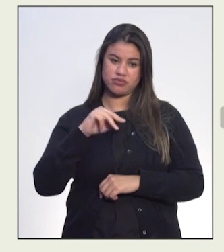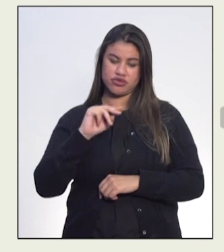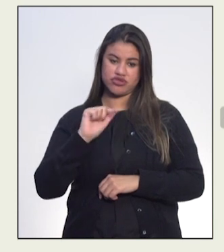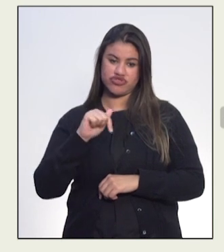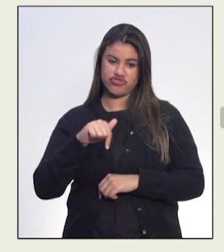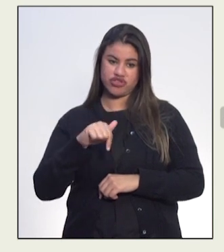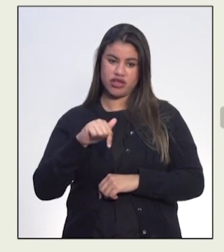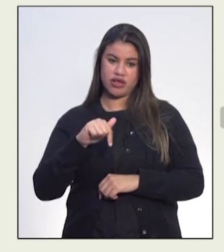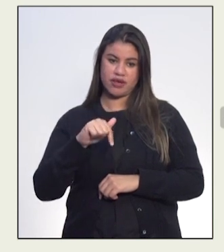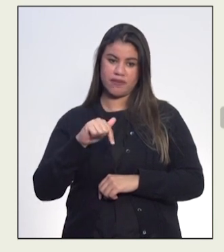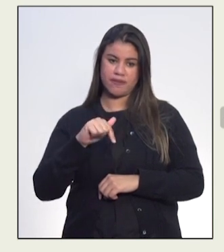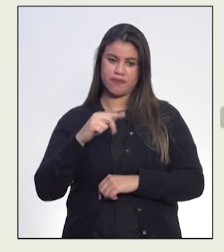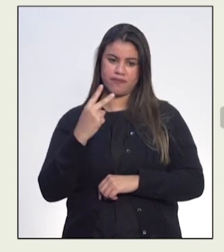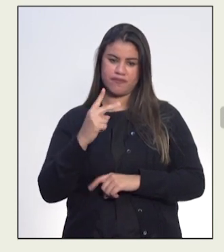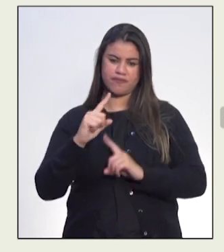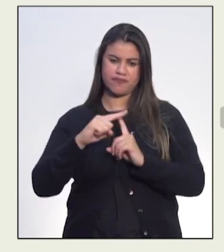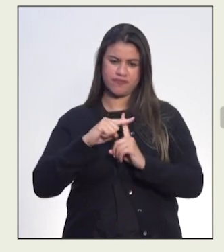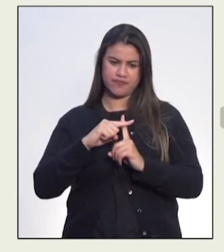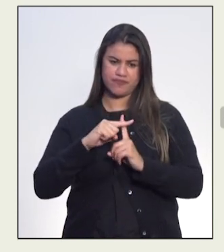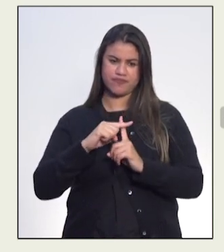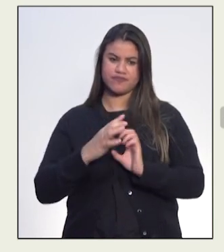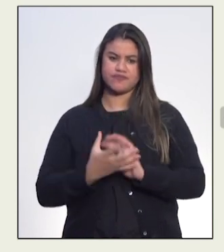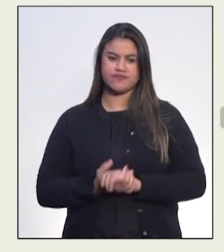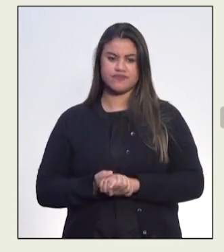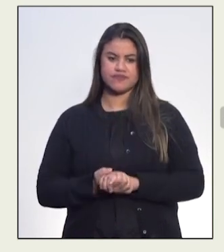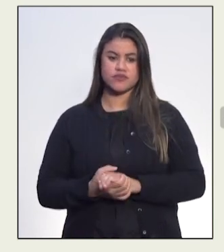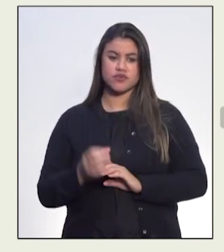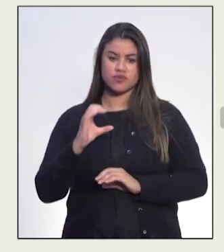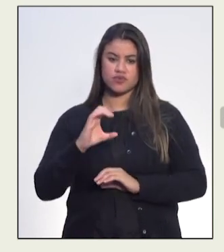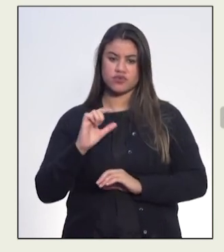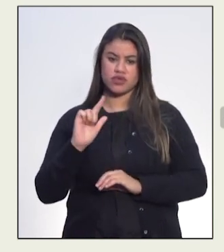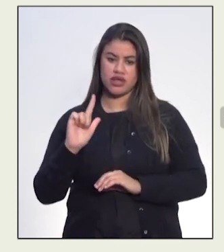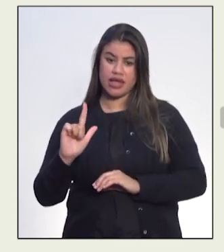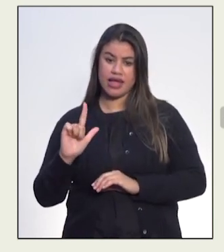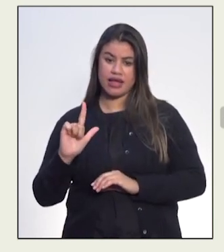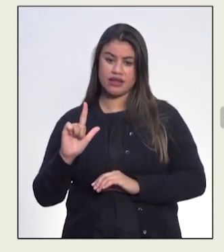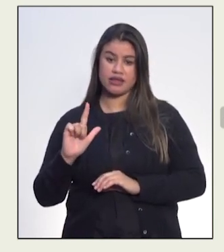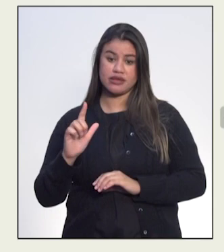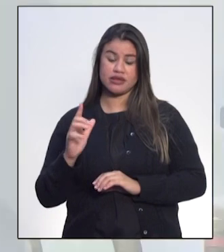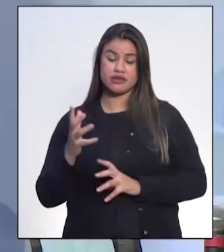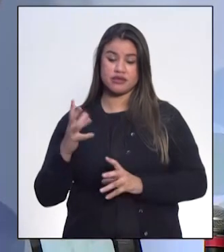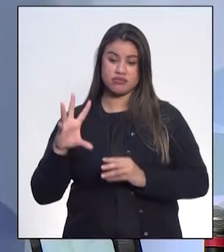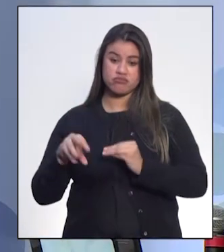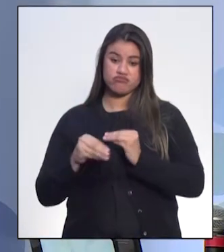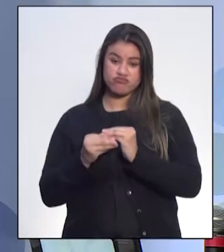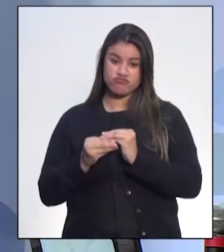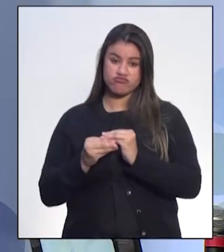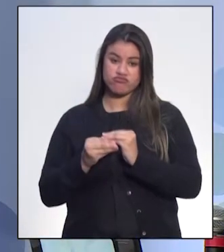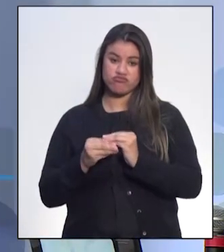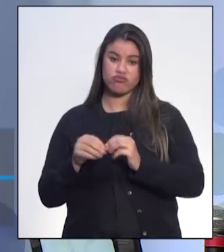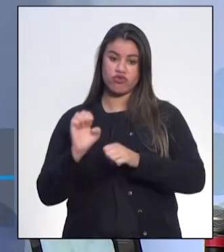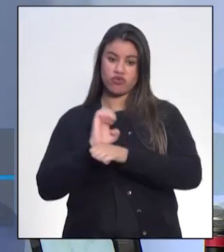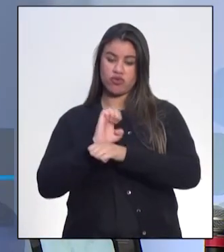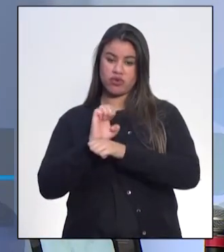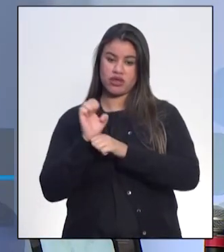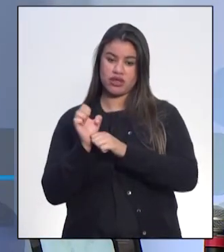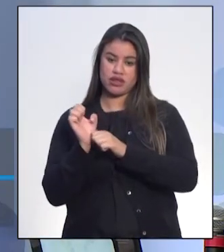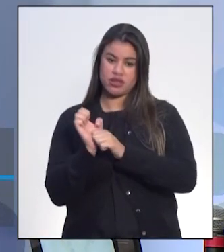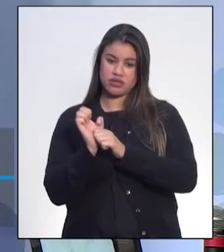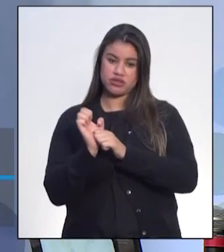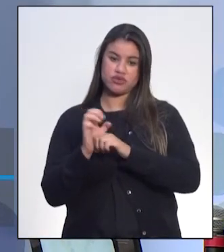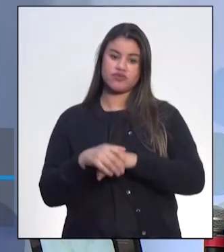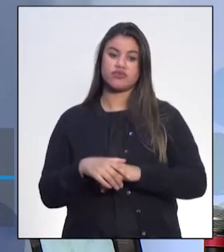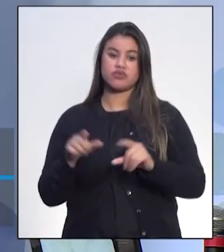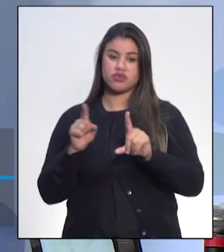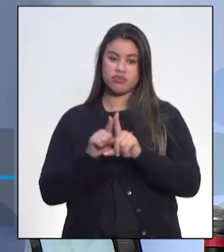ele perdeu 2 elétrons. O Cl, o que aconteceu com ele? Ele ganhou 1 elétron, certo? E eu tenho aqui o outro